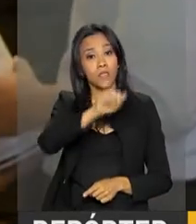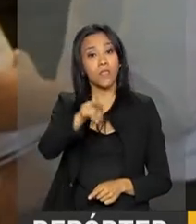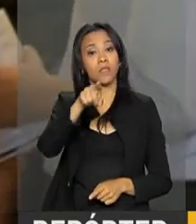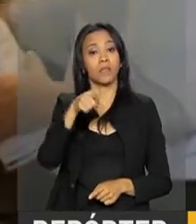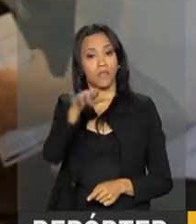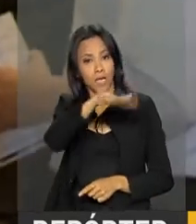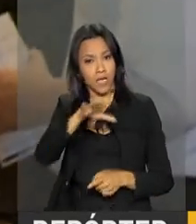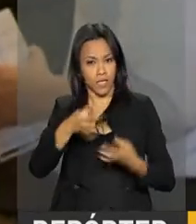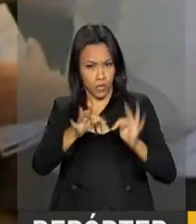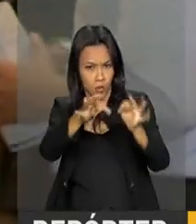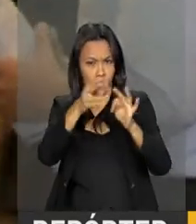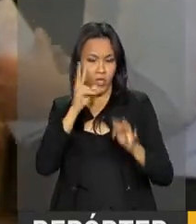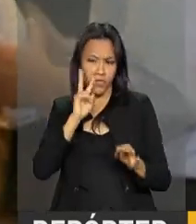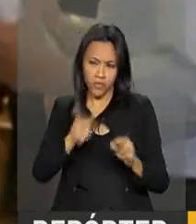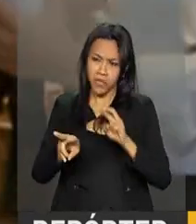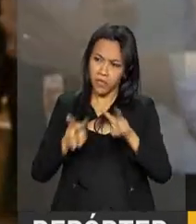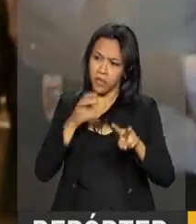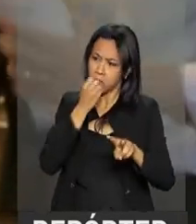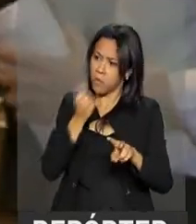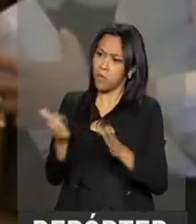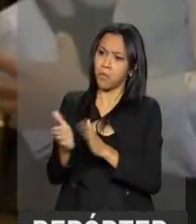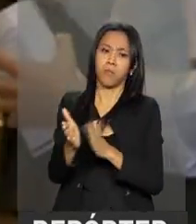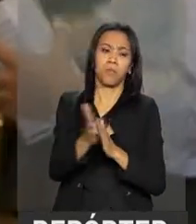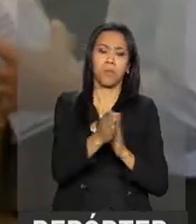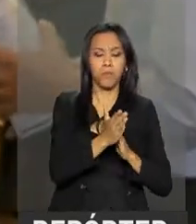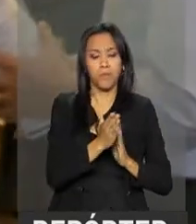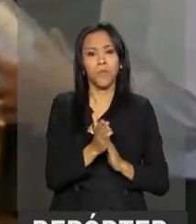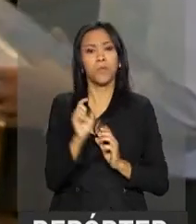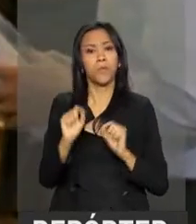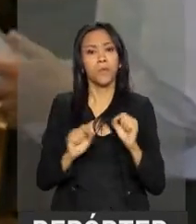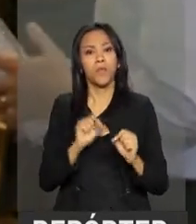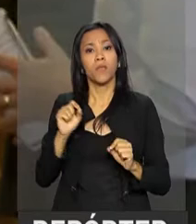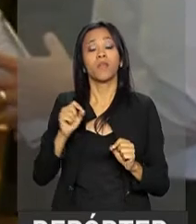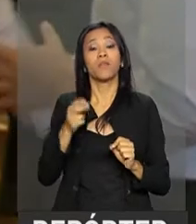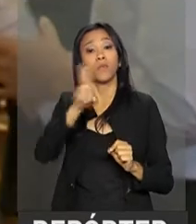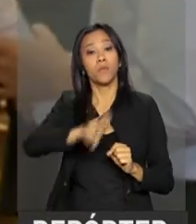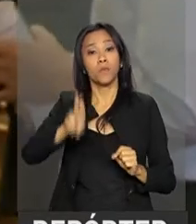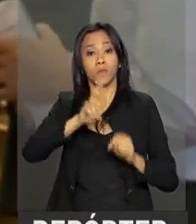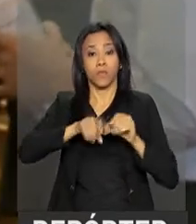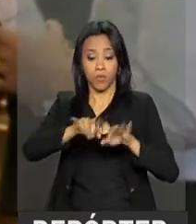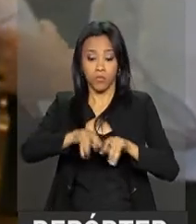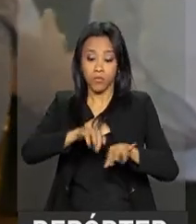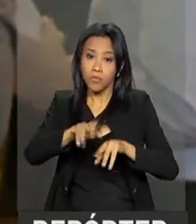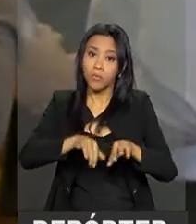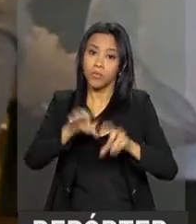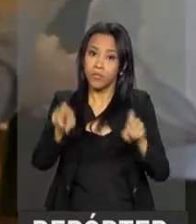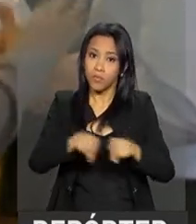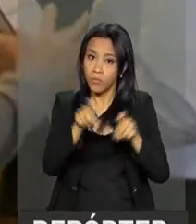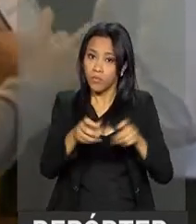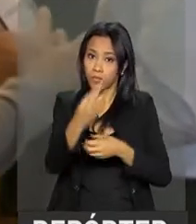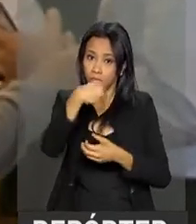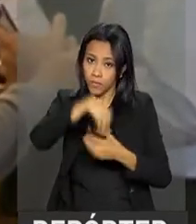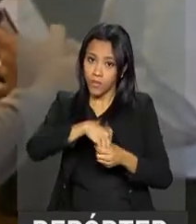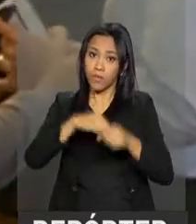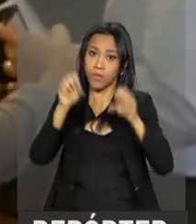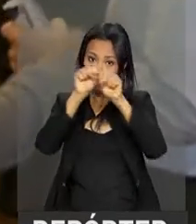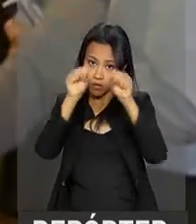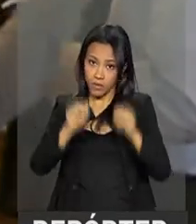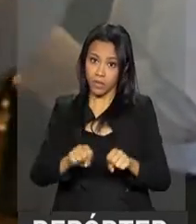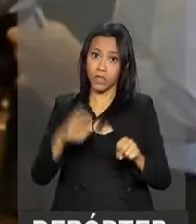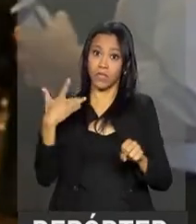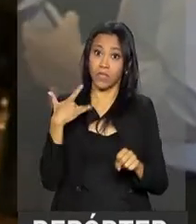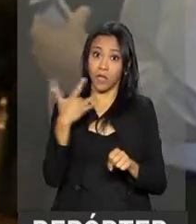bons olhos todas essas iniciativas de informatização e colocar uma